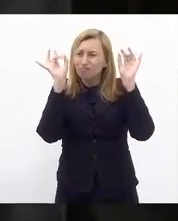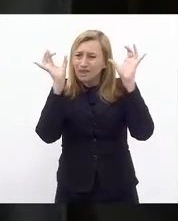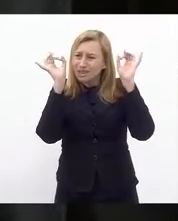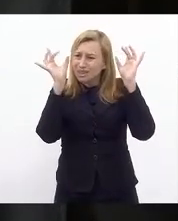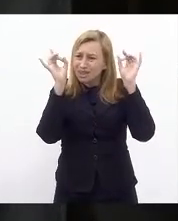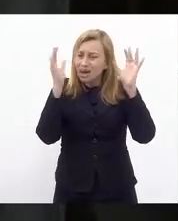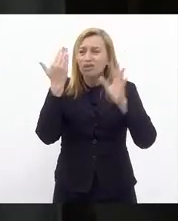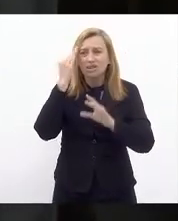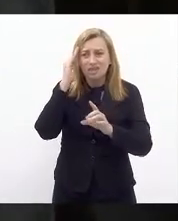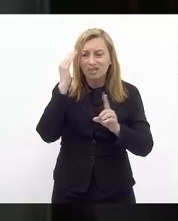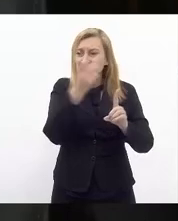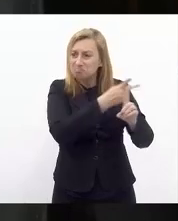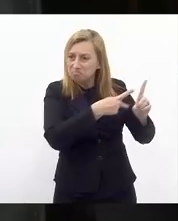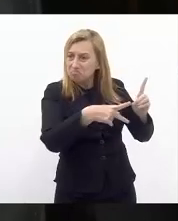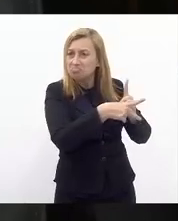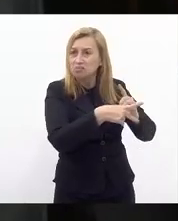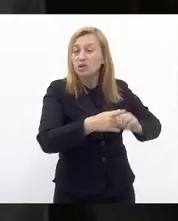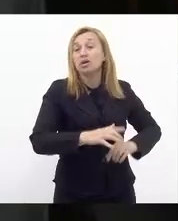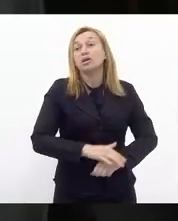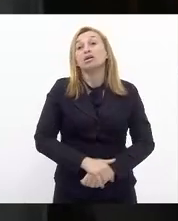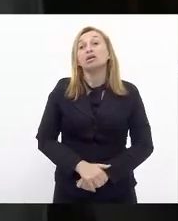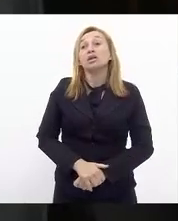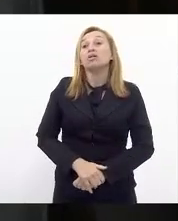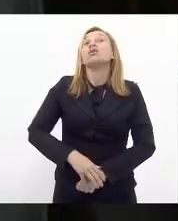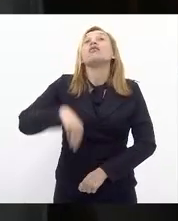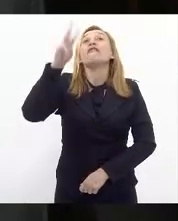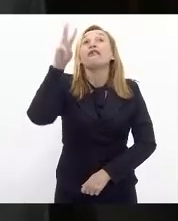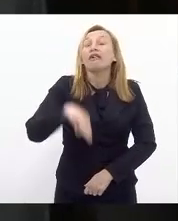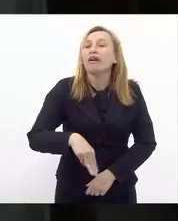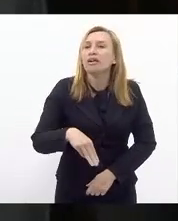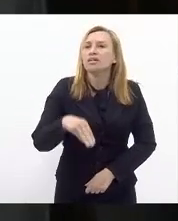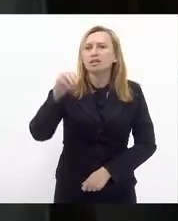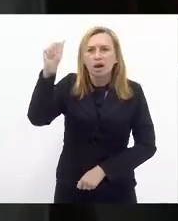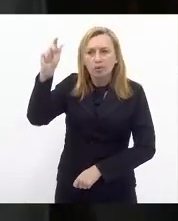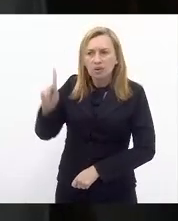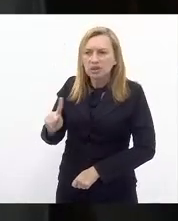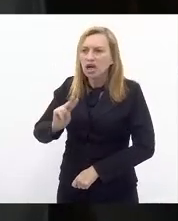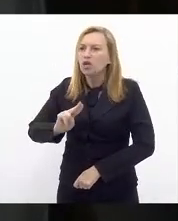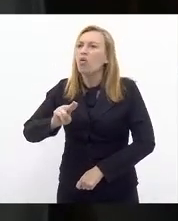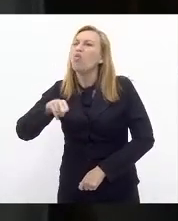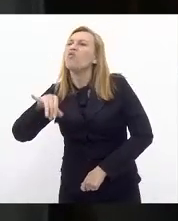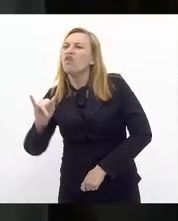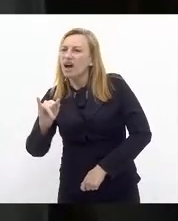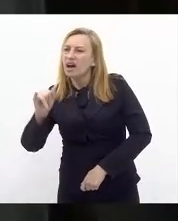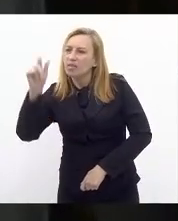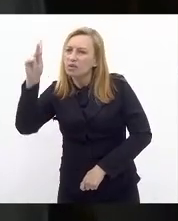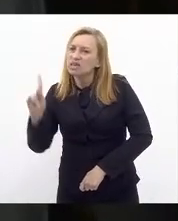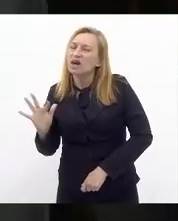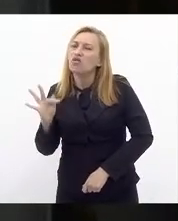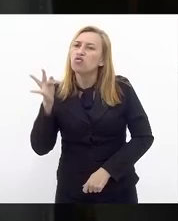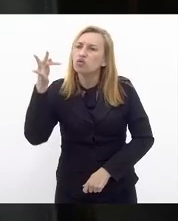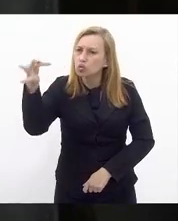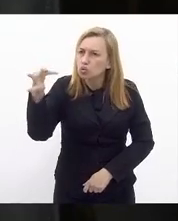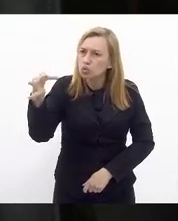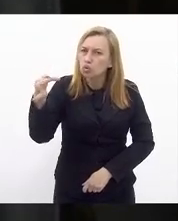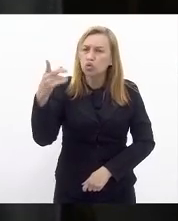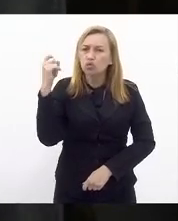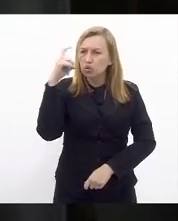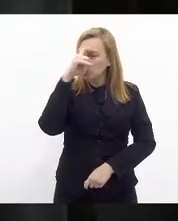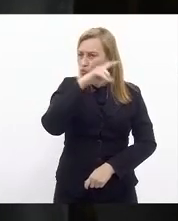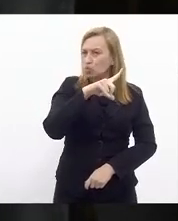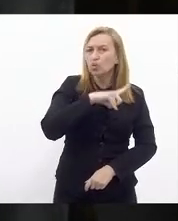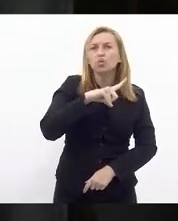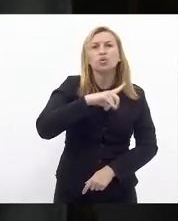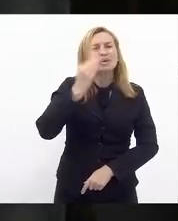em Previdência e quem tá aposentado ou quem vai aposentar têm maior dificuldade